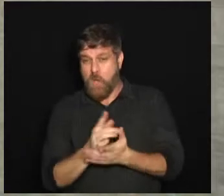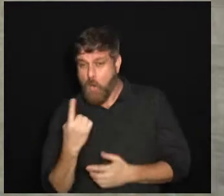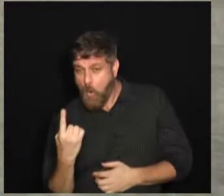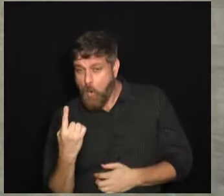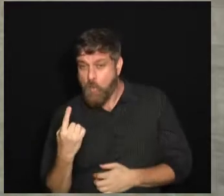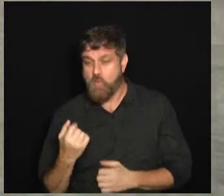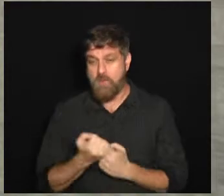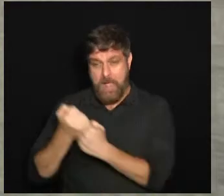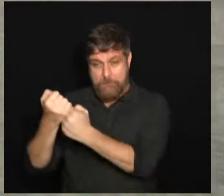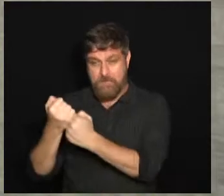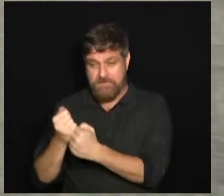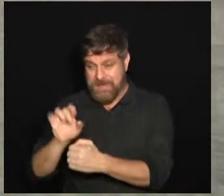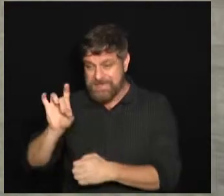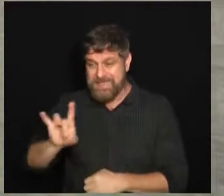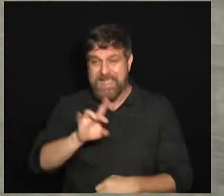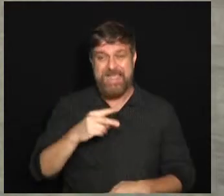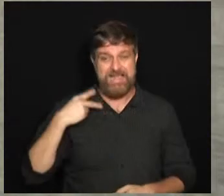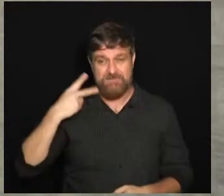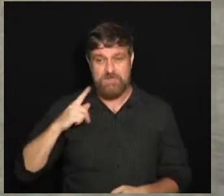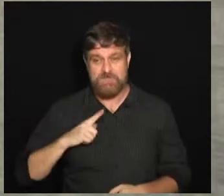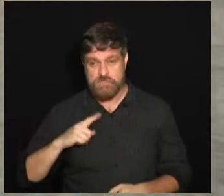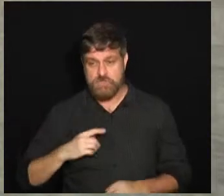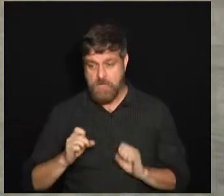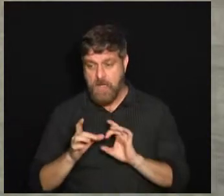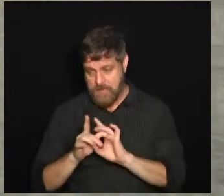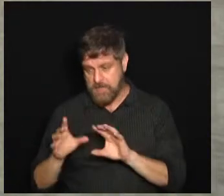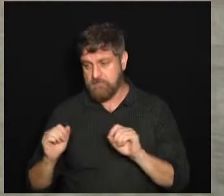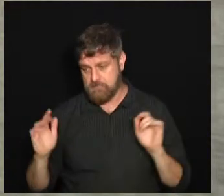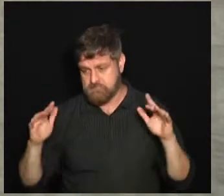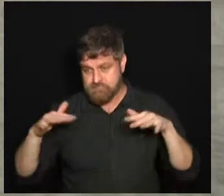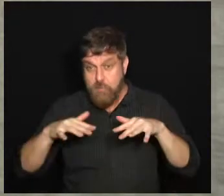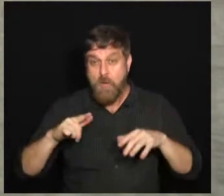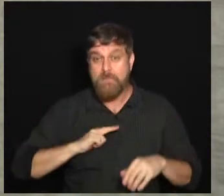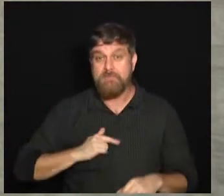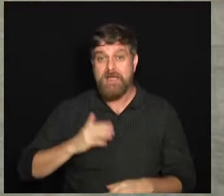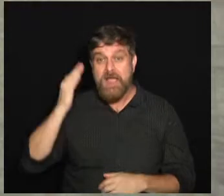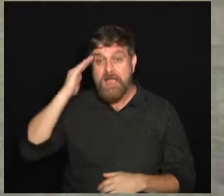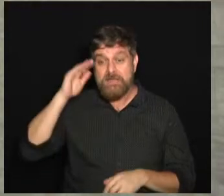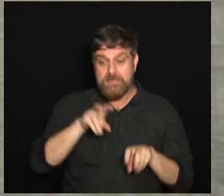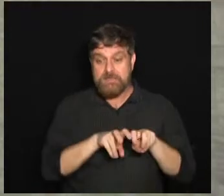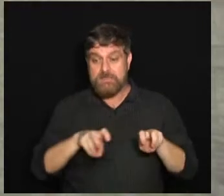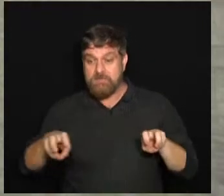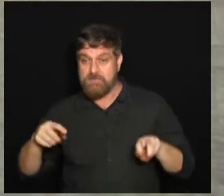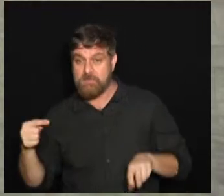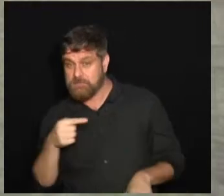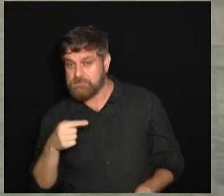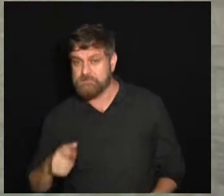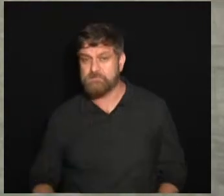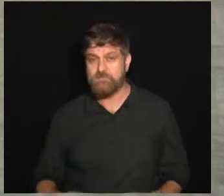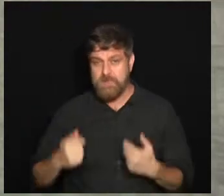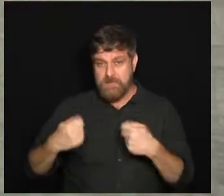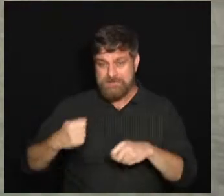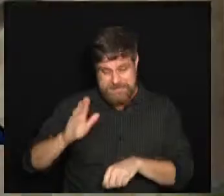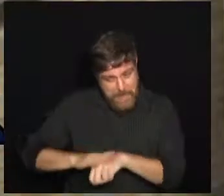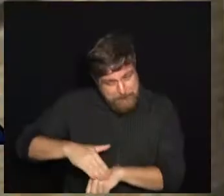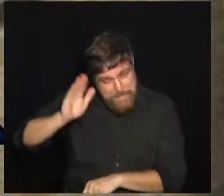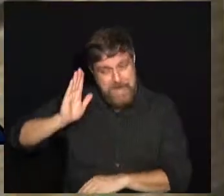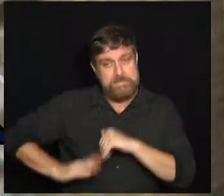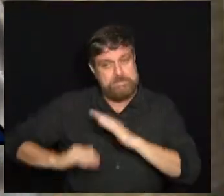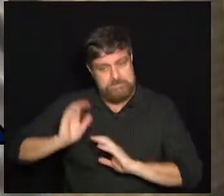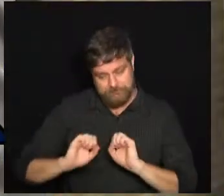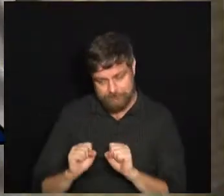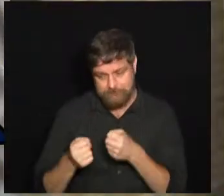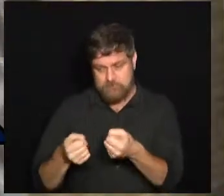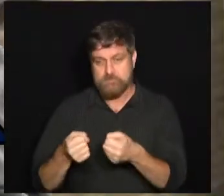por gabinete teve autorização para entrar aqui. Mas, no entendimento da mesa diretora, é preciso fazer mais. Isso é